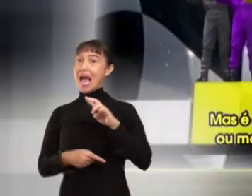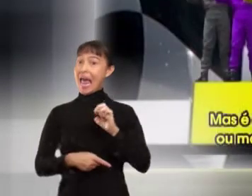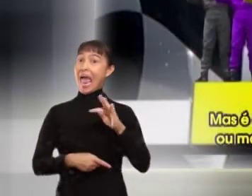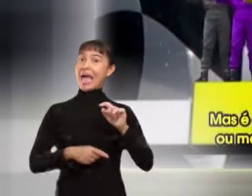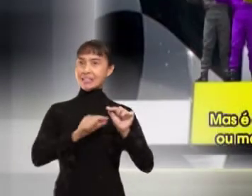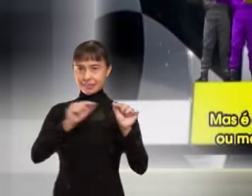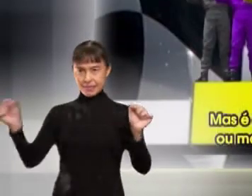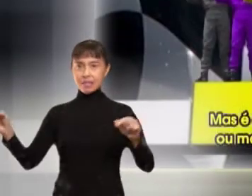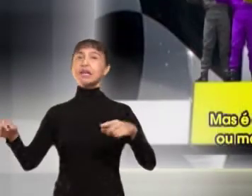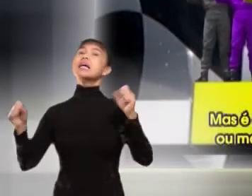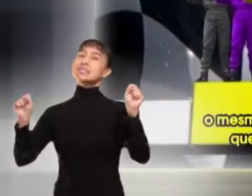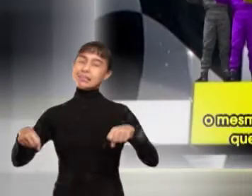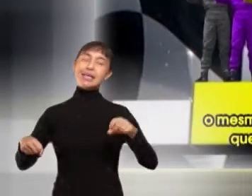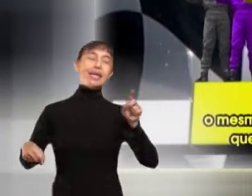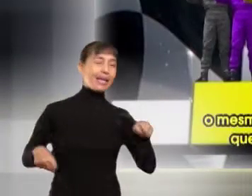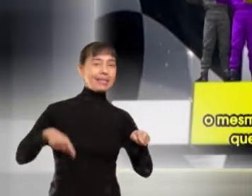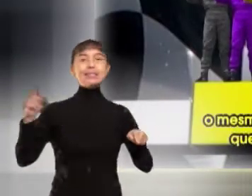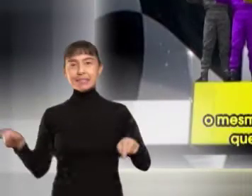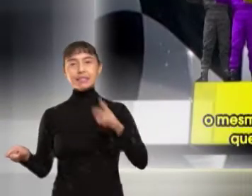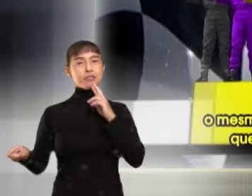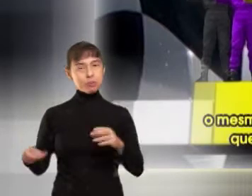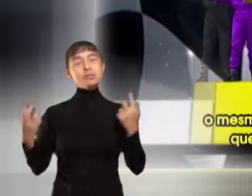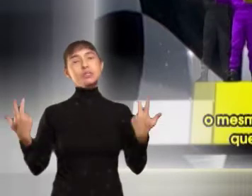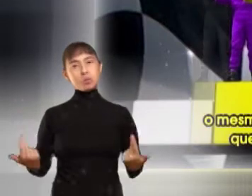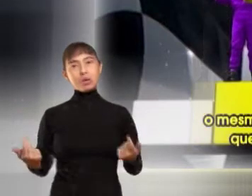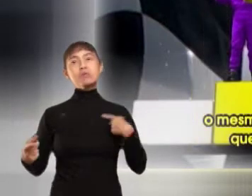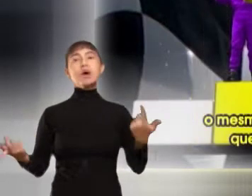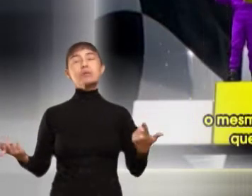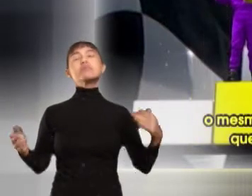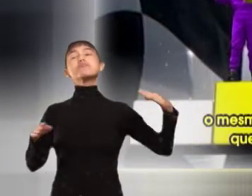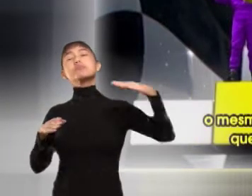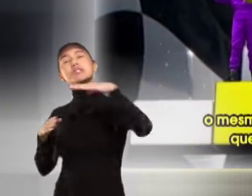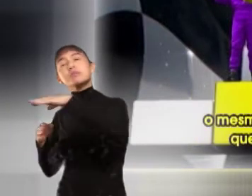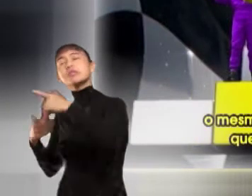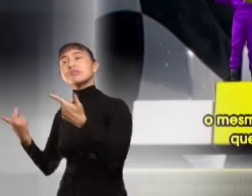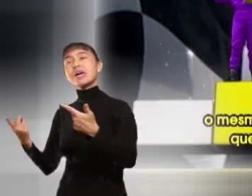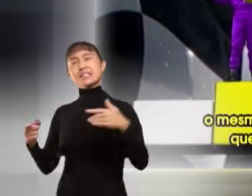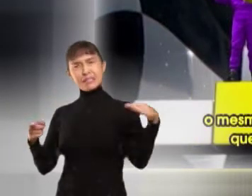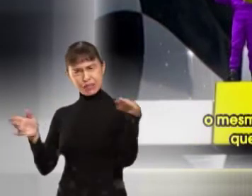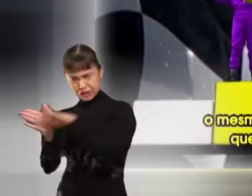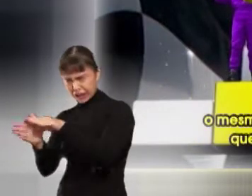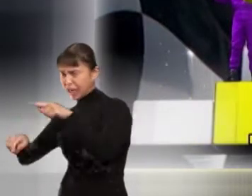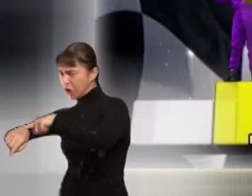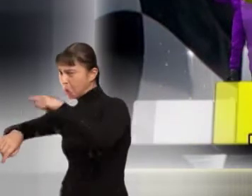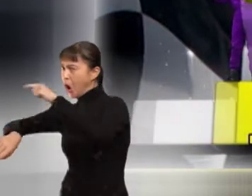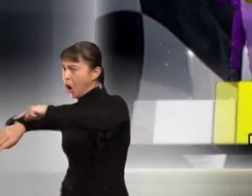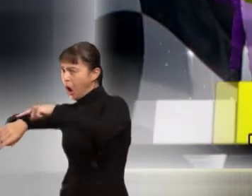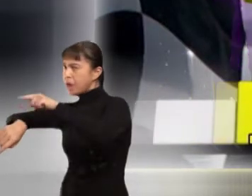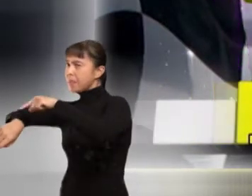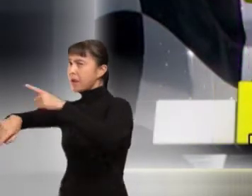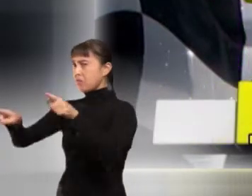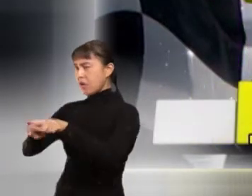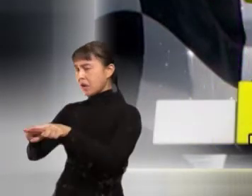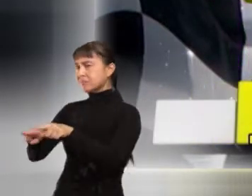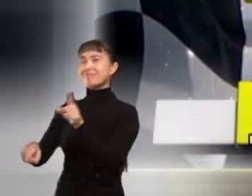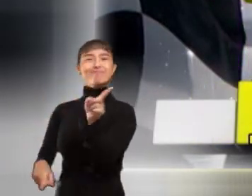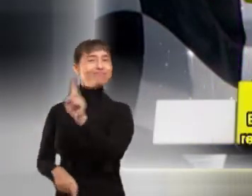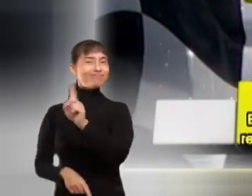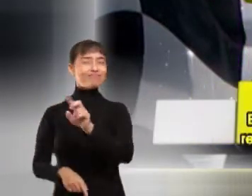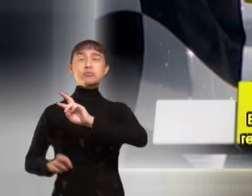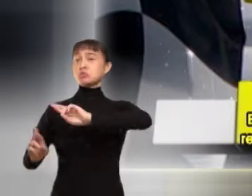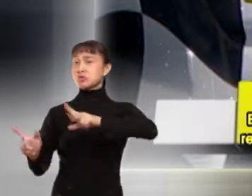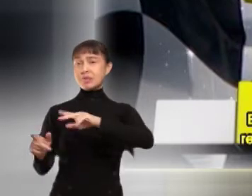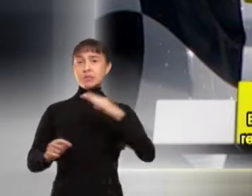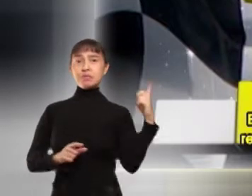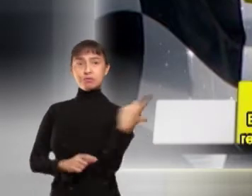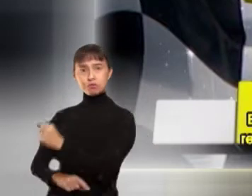de dois ou mais corpos percorrerem o mesmo caminho não significa que chegam ao destino exatamente no mesmo tempo.